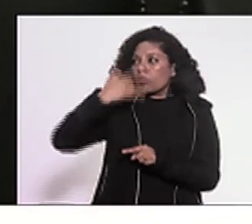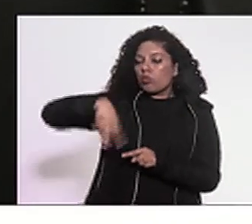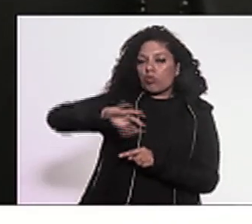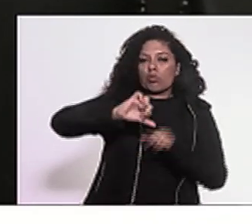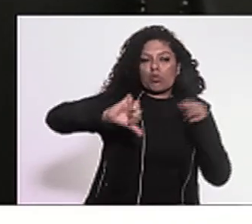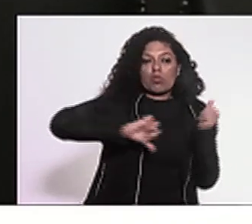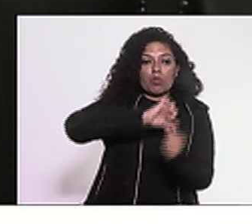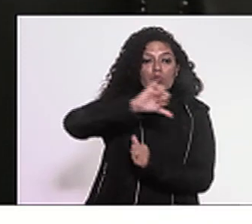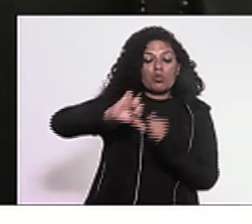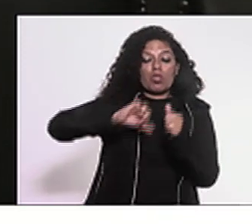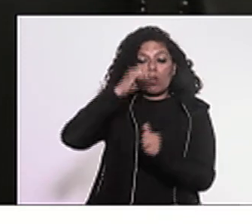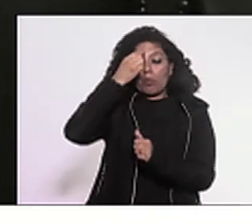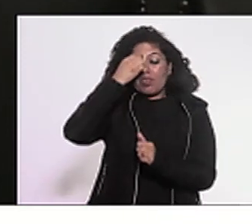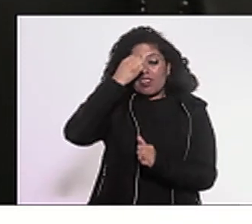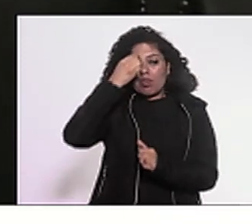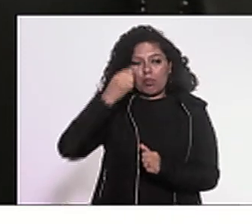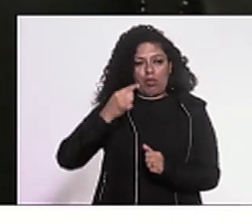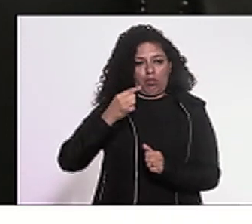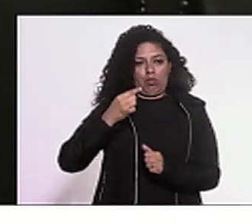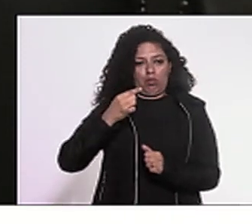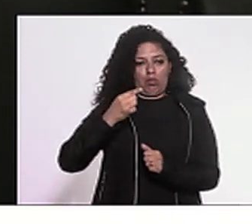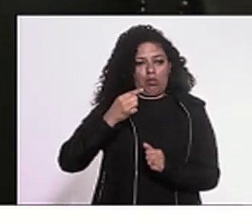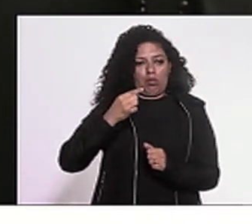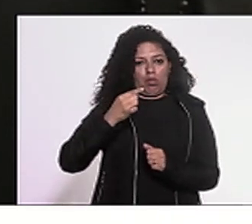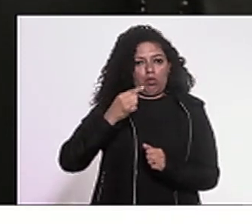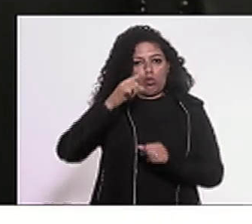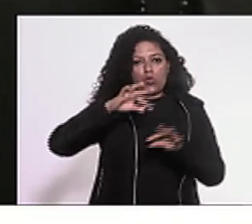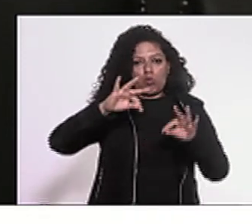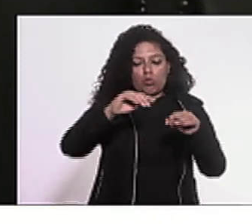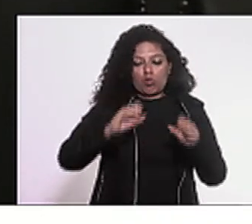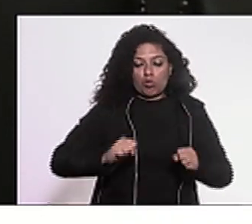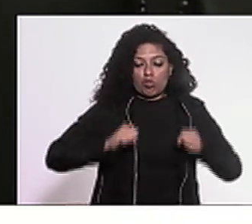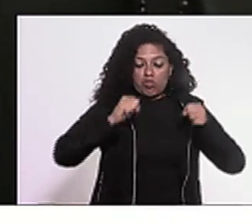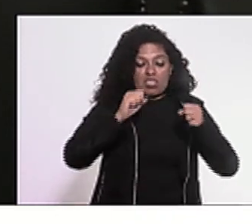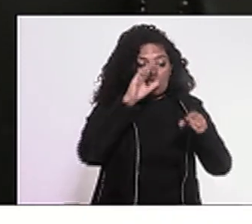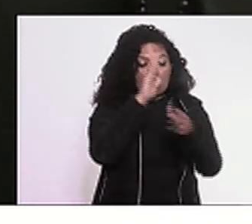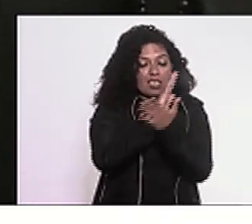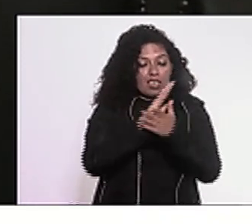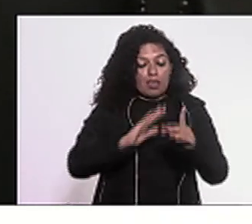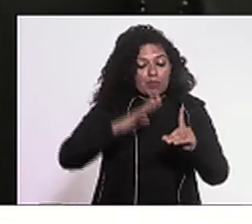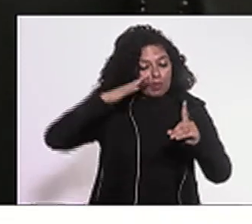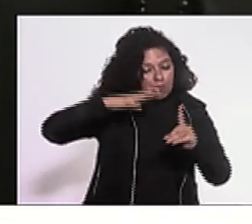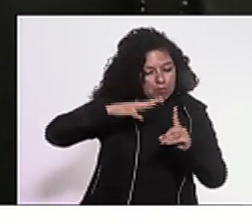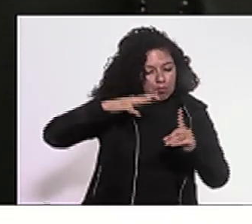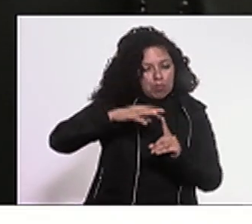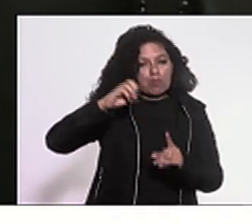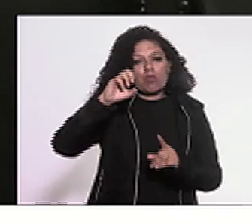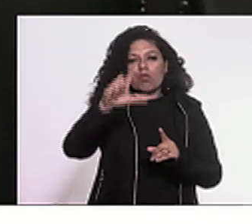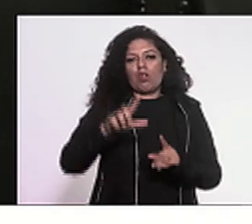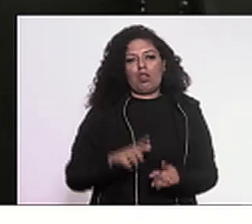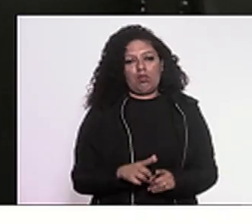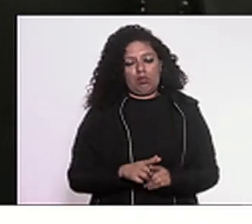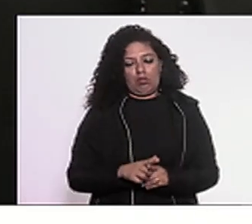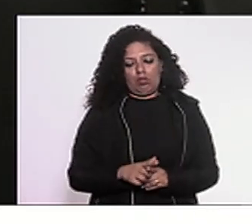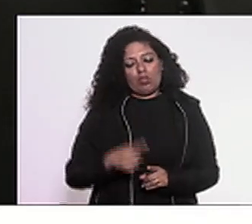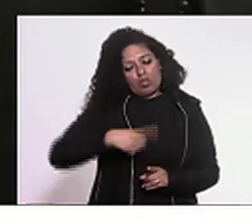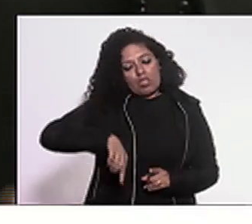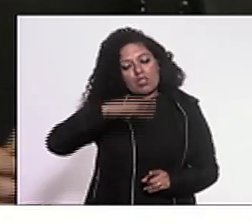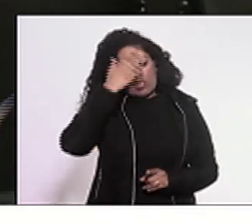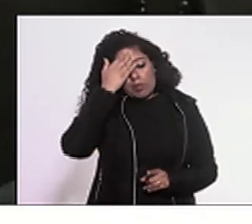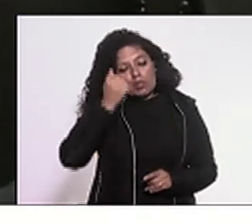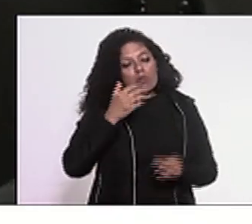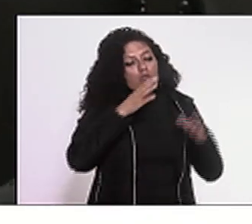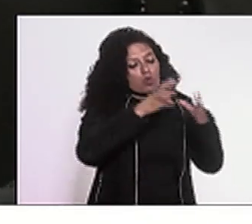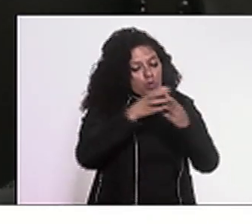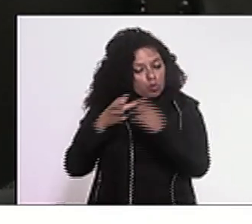de assédio moral, de combate ao assédio moral. Porque hoje quem faz são as entidades, claro. Vão continuar fazendo, tenho certeza. Mas e